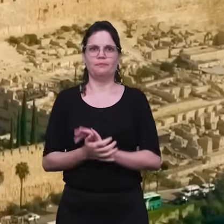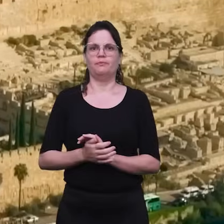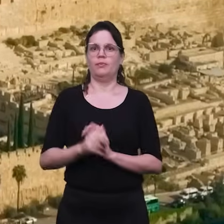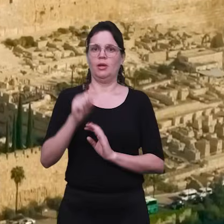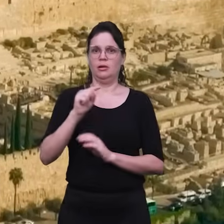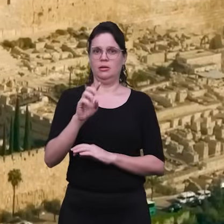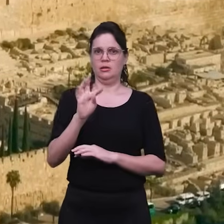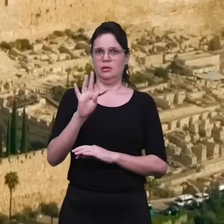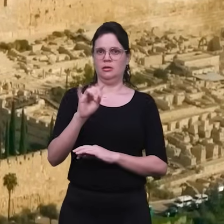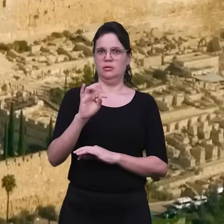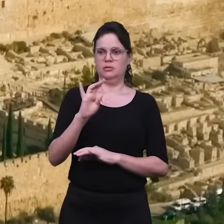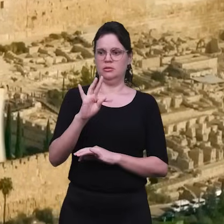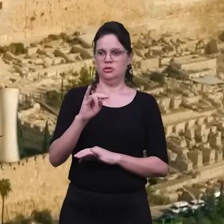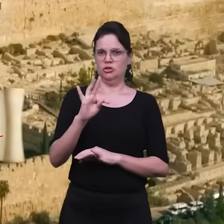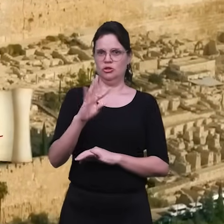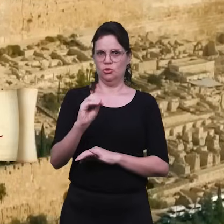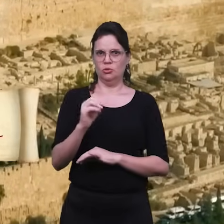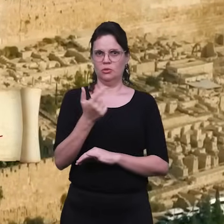Em